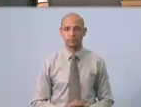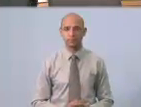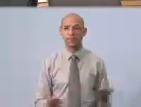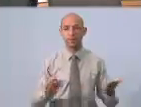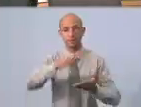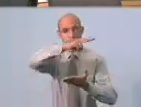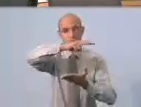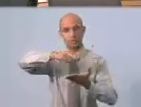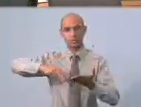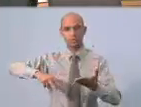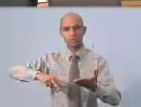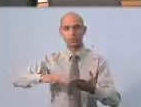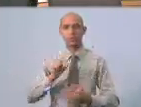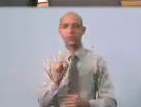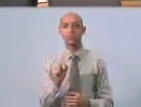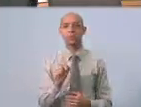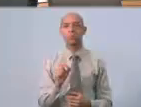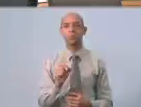Leitura,